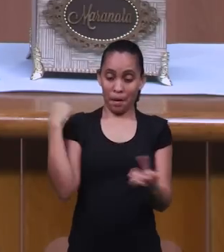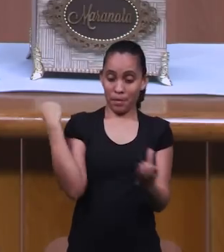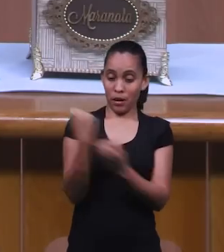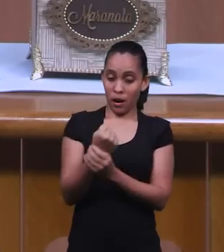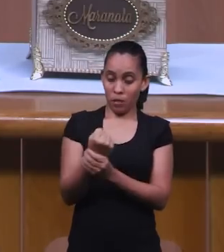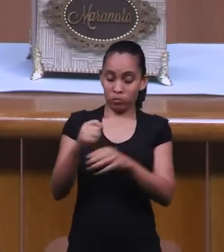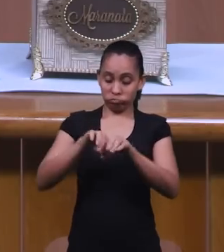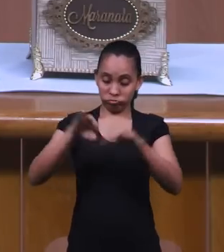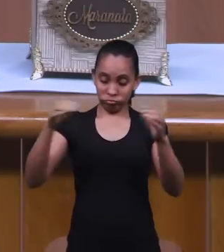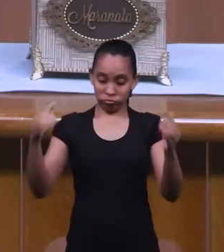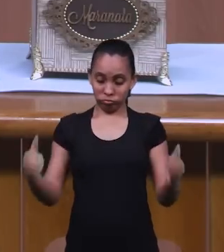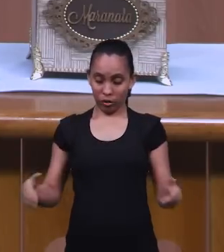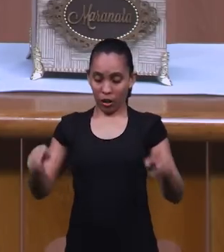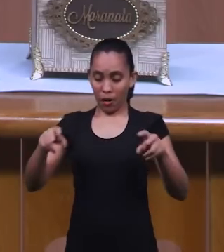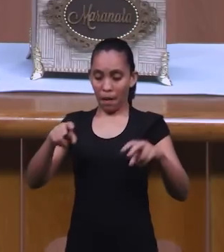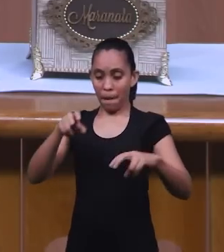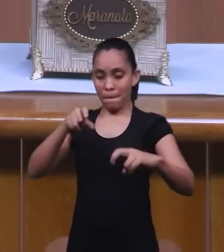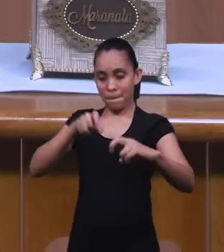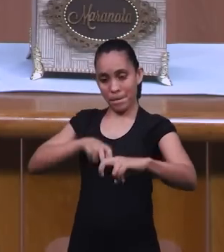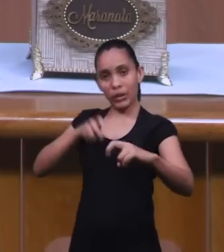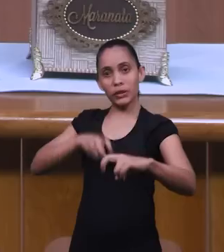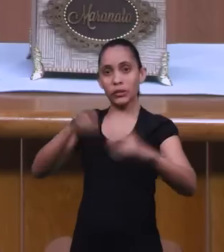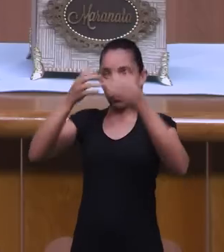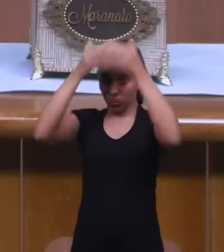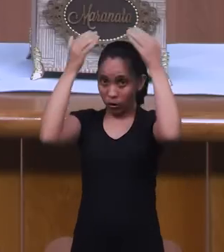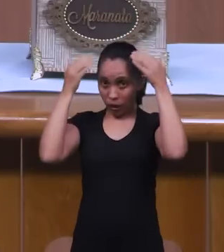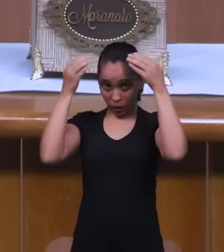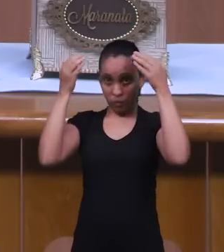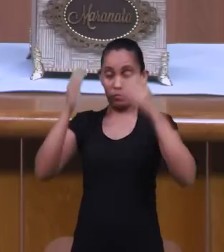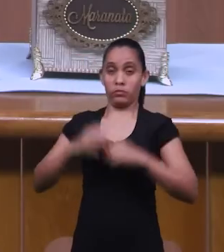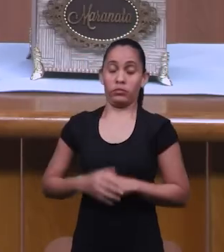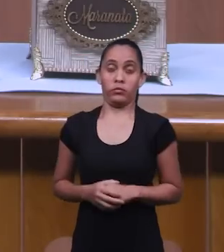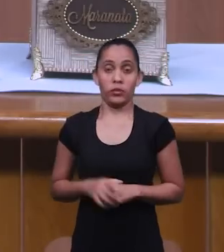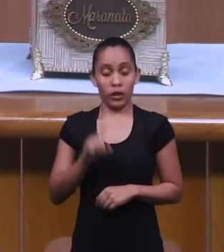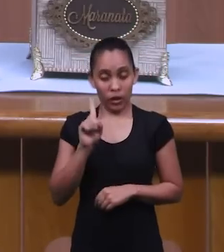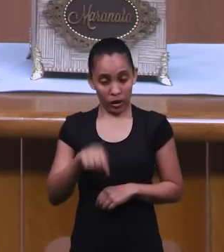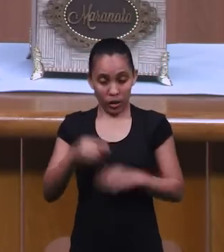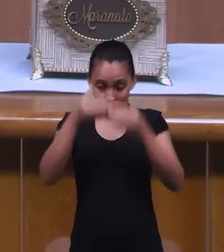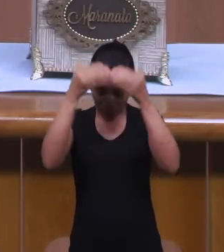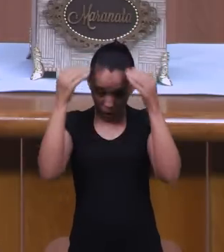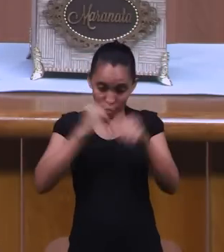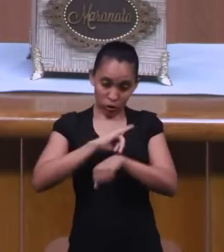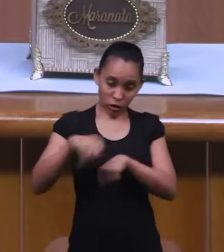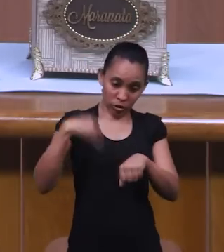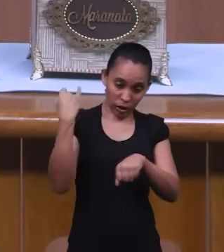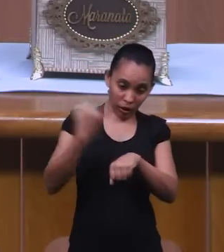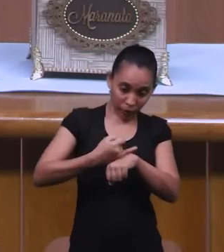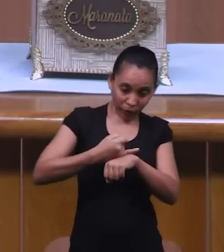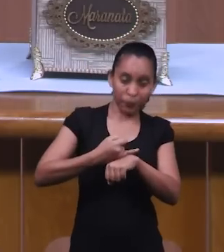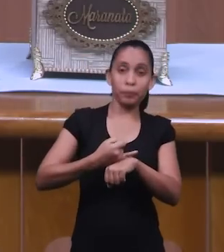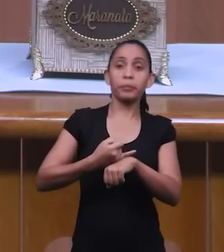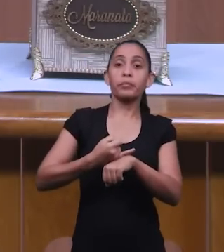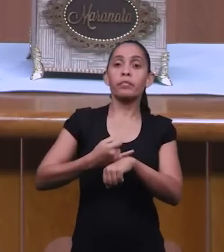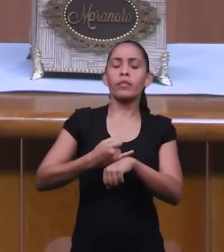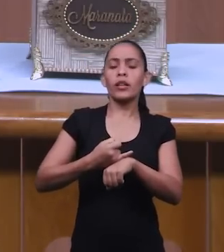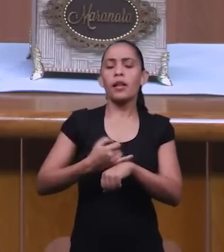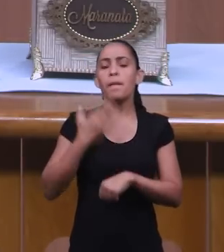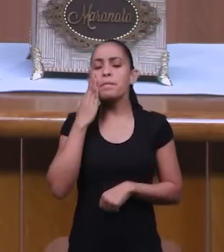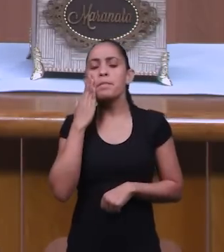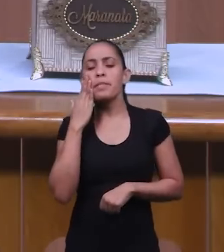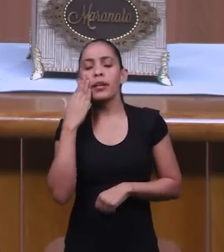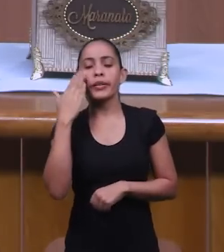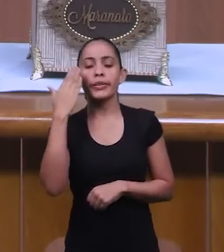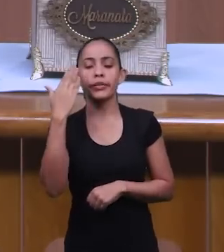Jesus, ele era rei de Jerusalém. E ele compareceu para ministrar